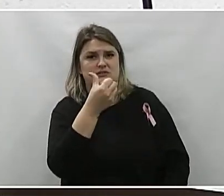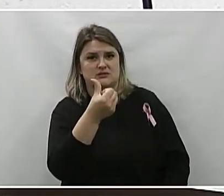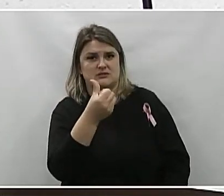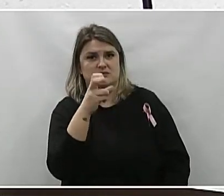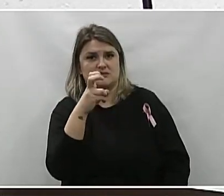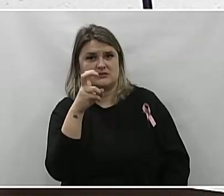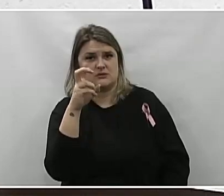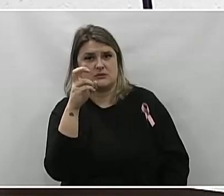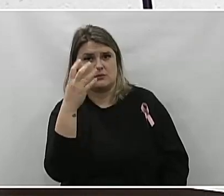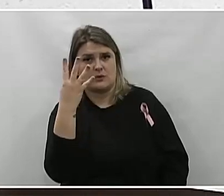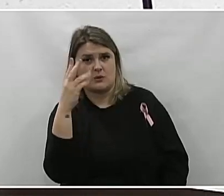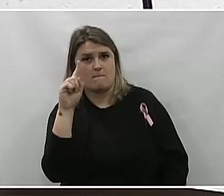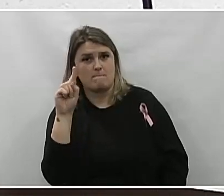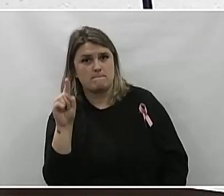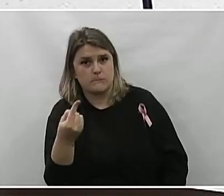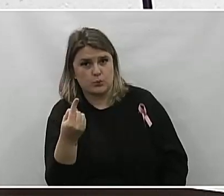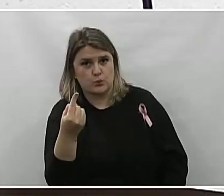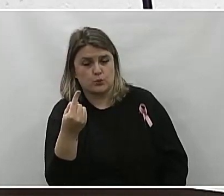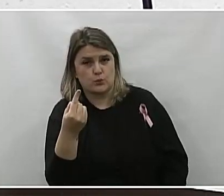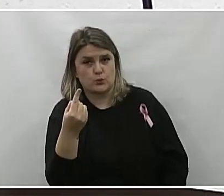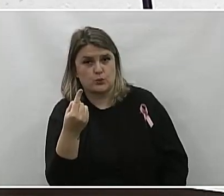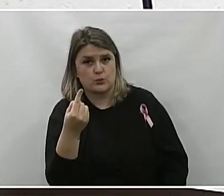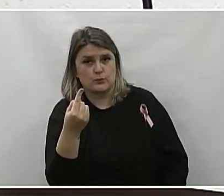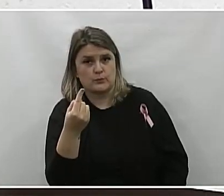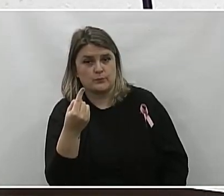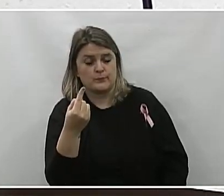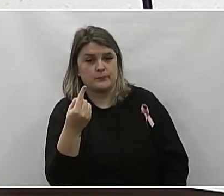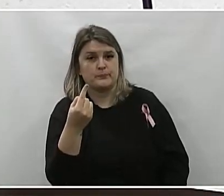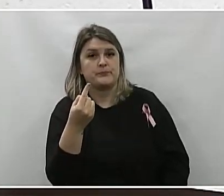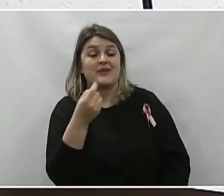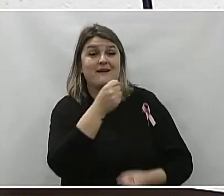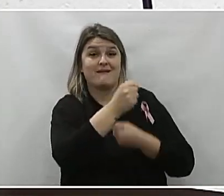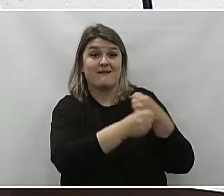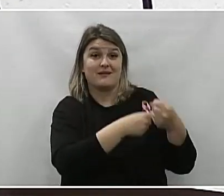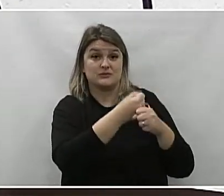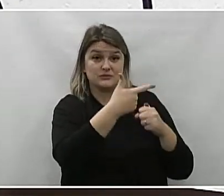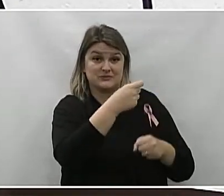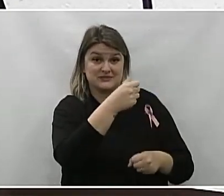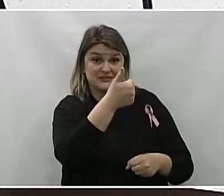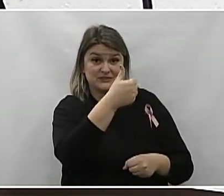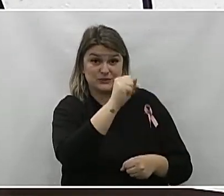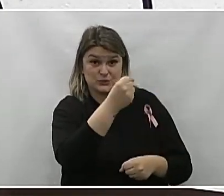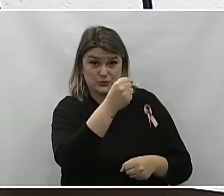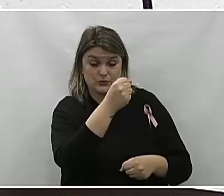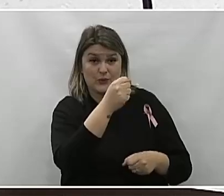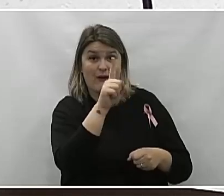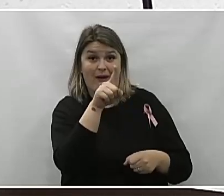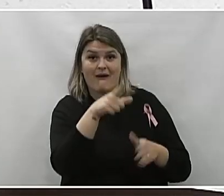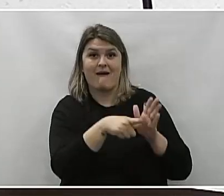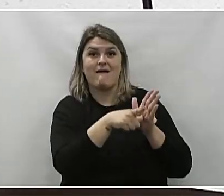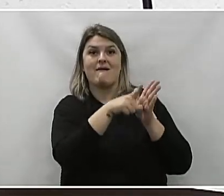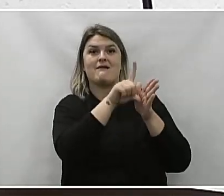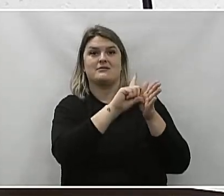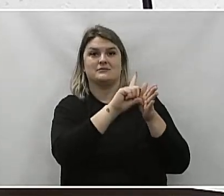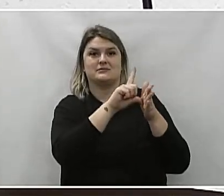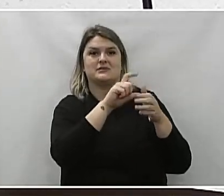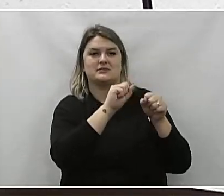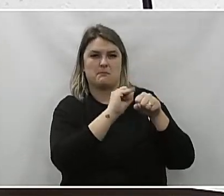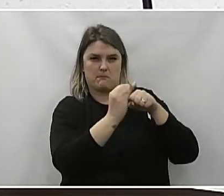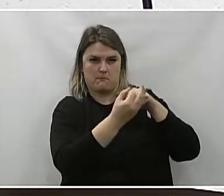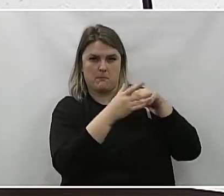654 mil e de 2018 que é muito anterior a pandemia